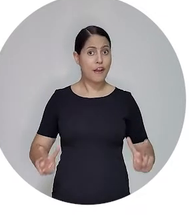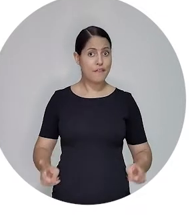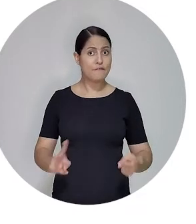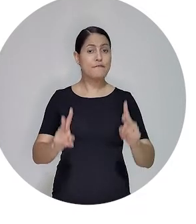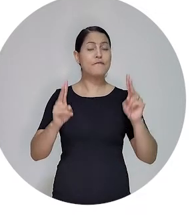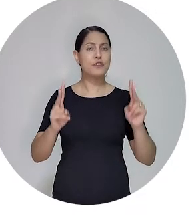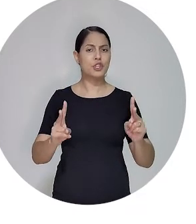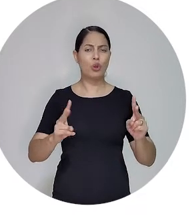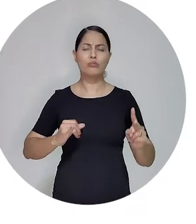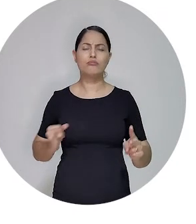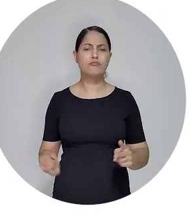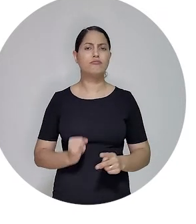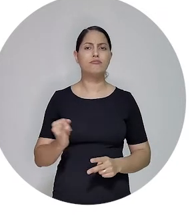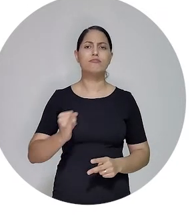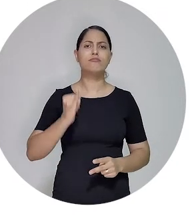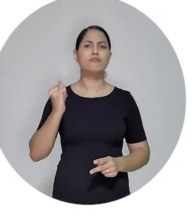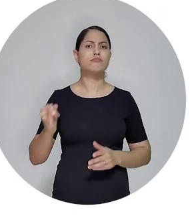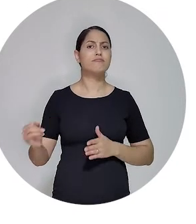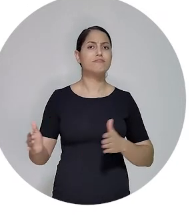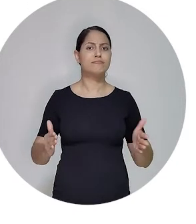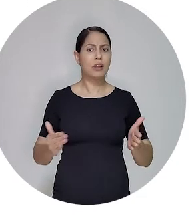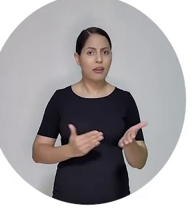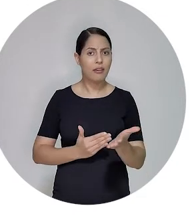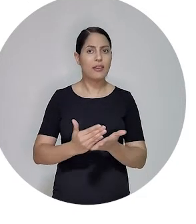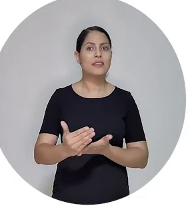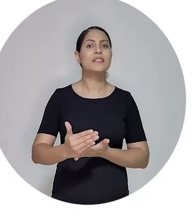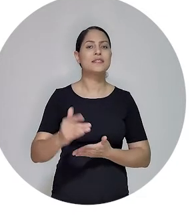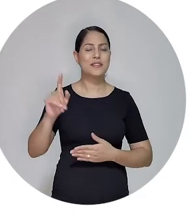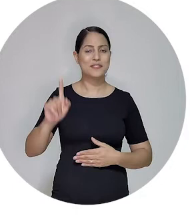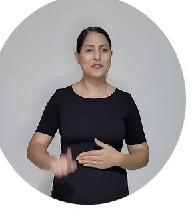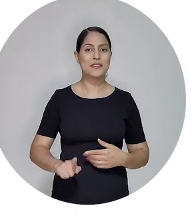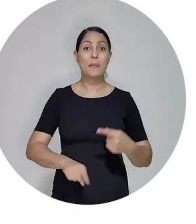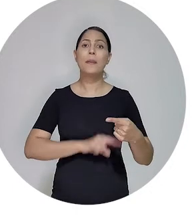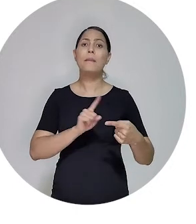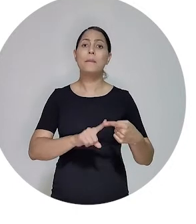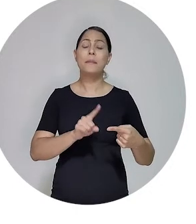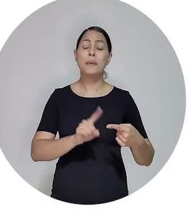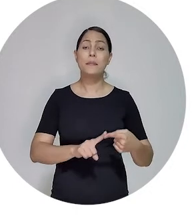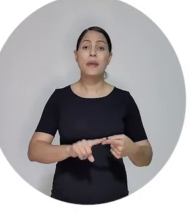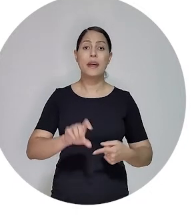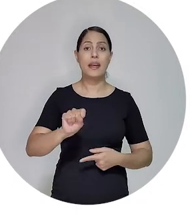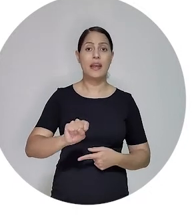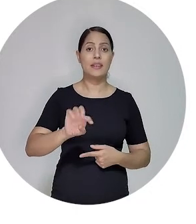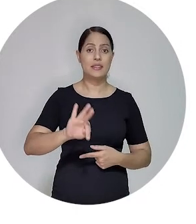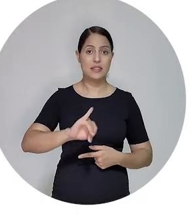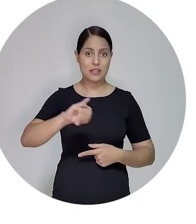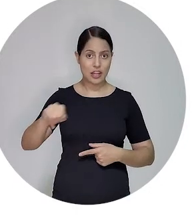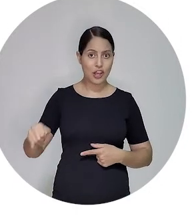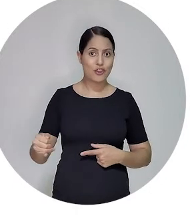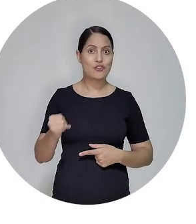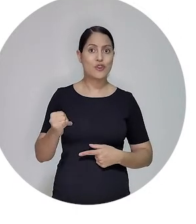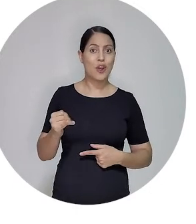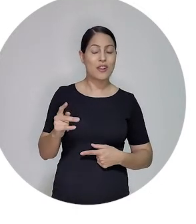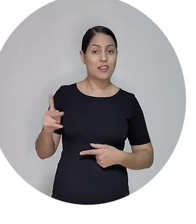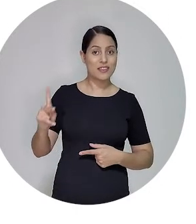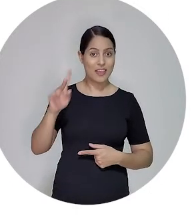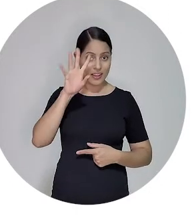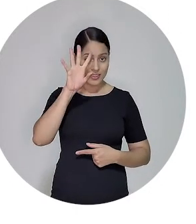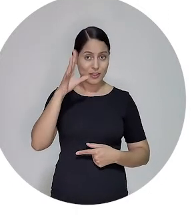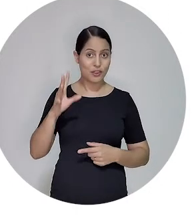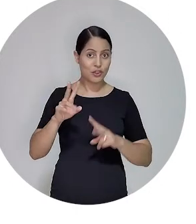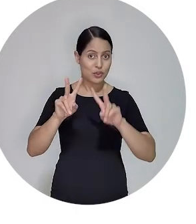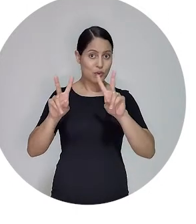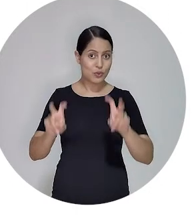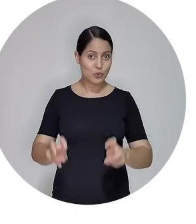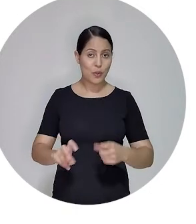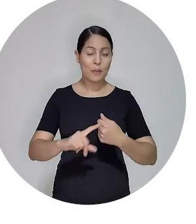advocacia nas últimas décadas se concretizaram neste início da atual gestão. A primeira no Superior Tribunal de Justiça e refere-se